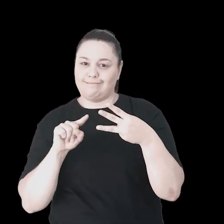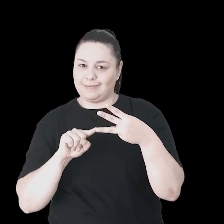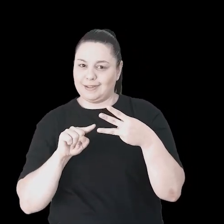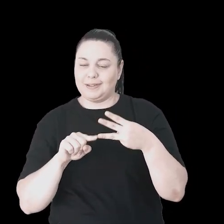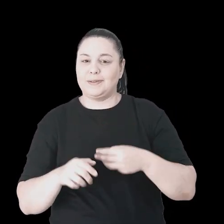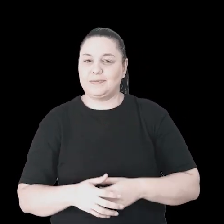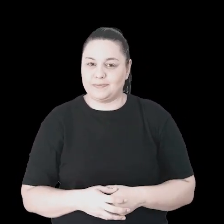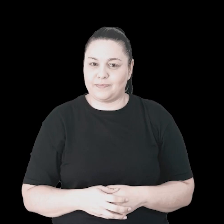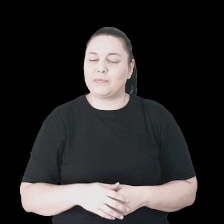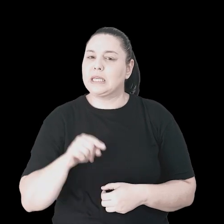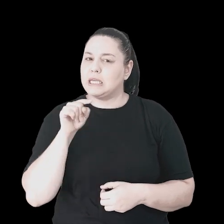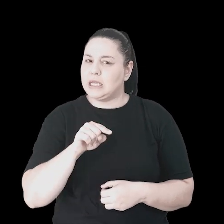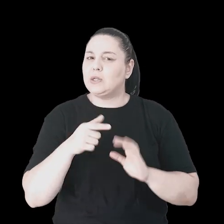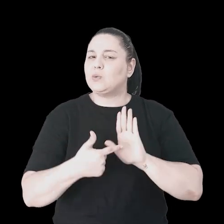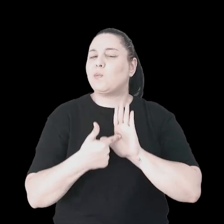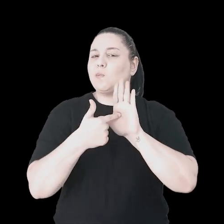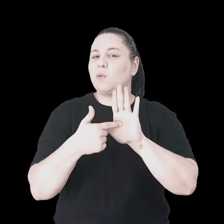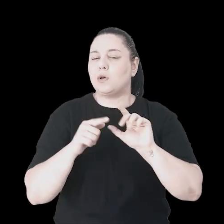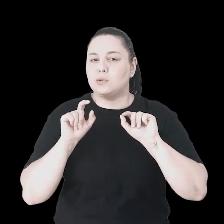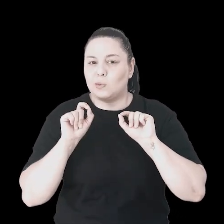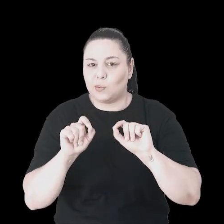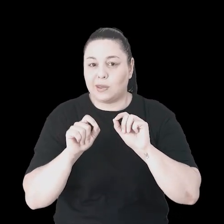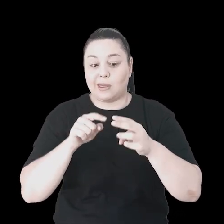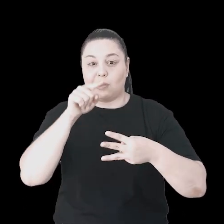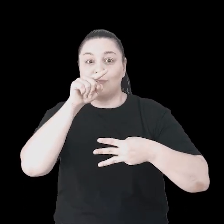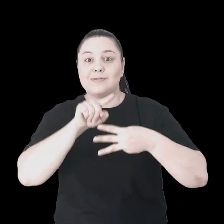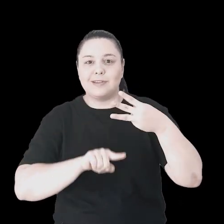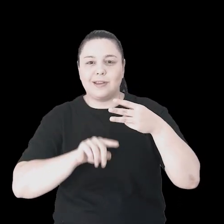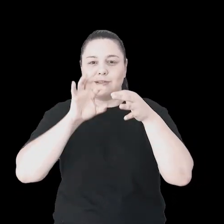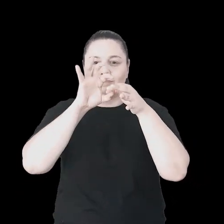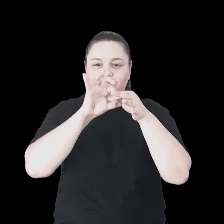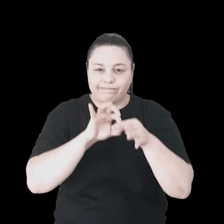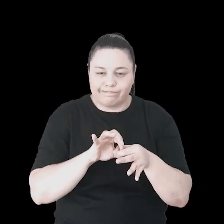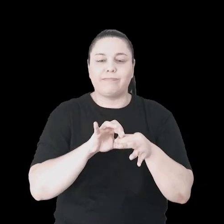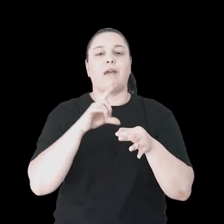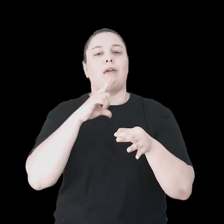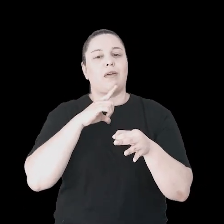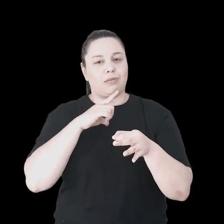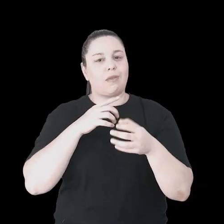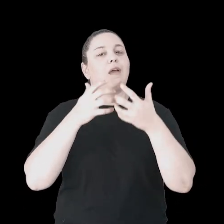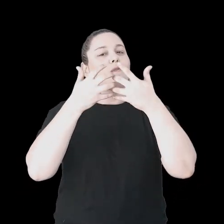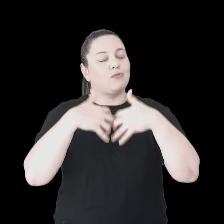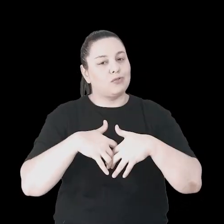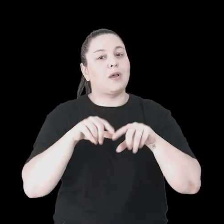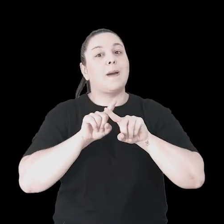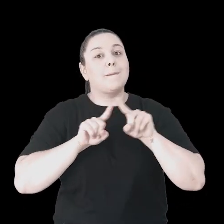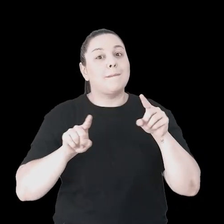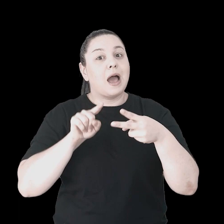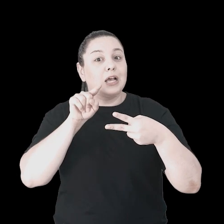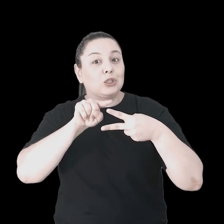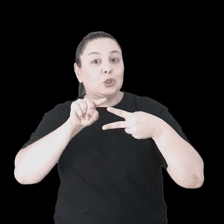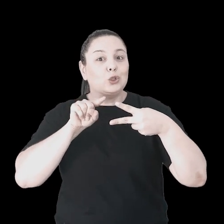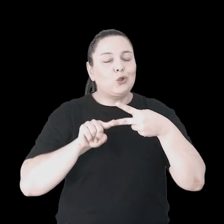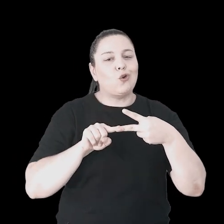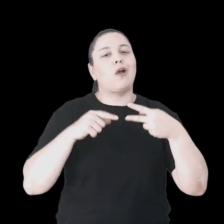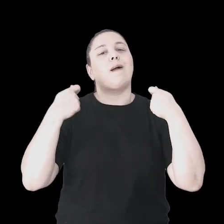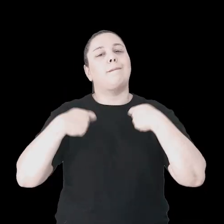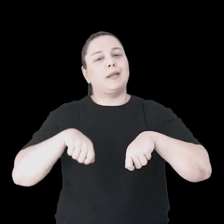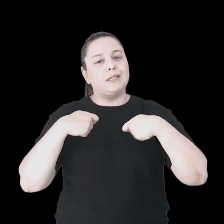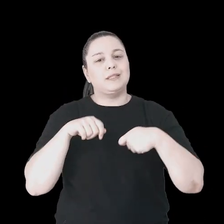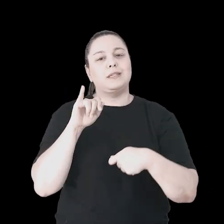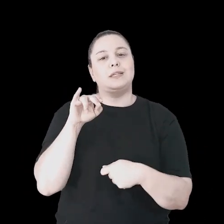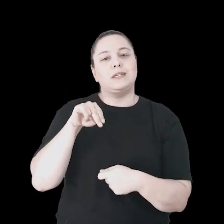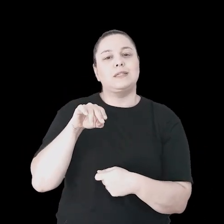do que o terceiro local. Estudos afirmam que os 3 sítios de ligação de cálcio estão ativos, mas apenas 2 íons